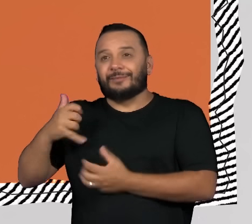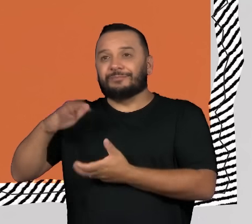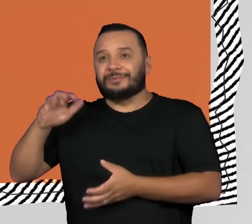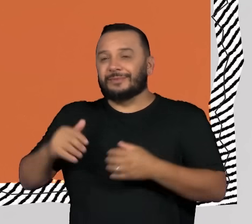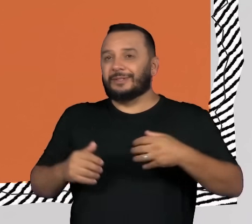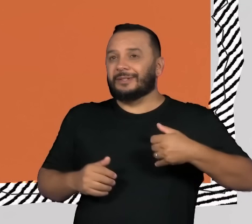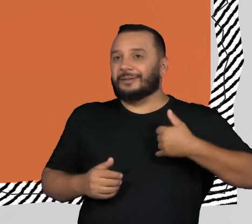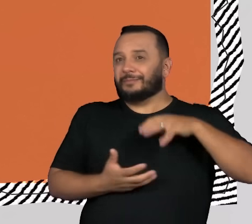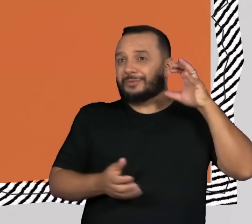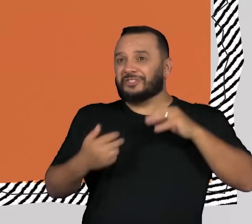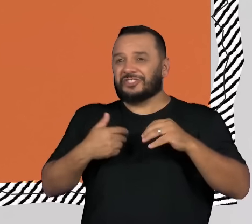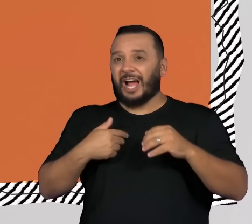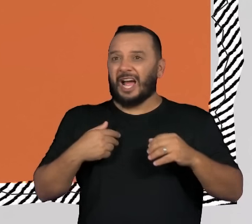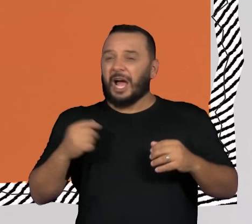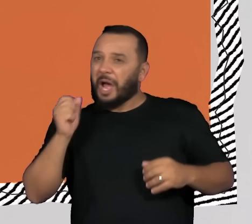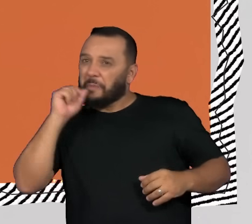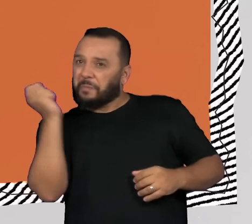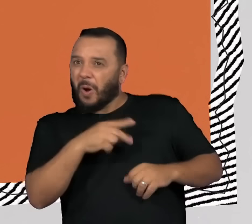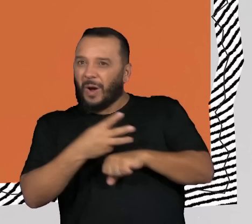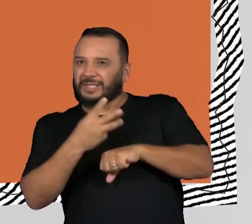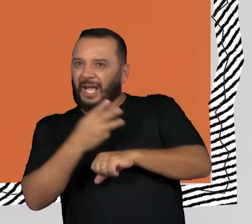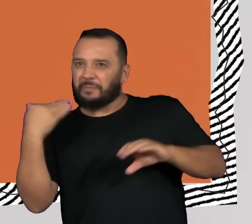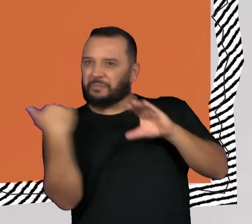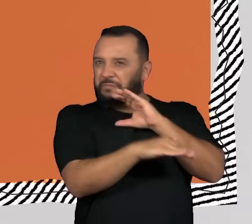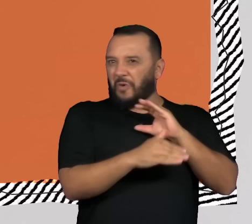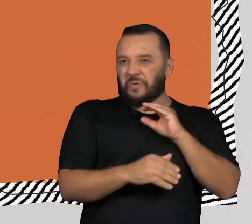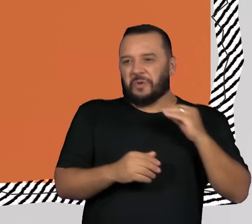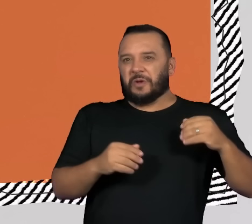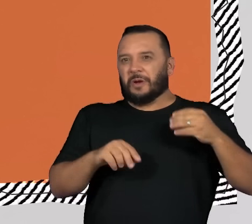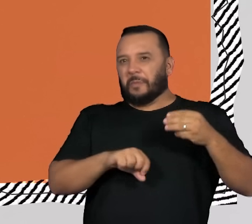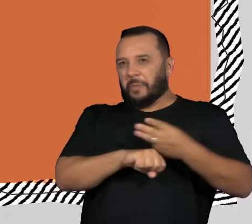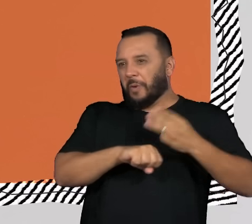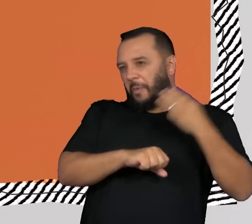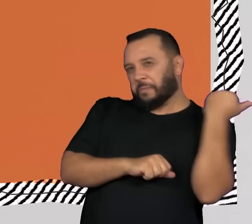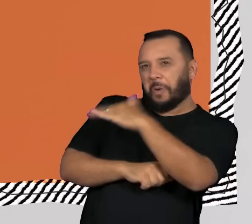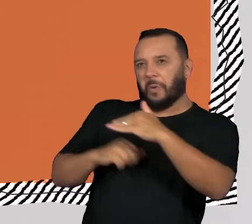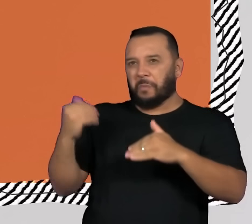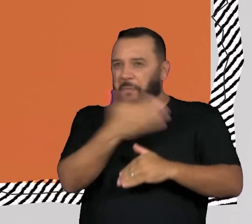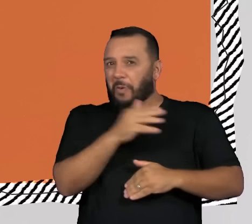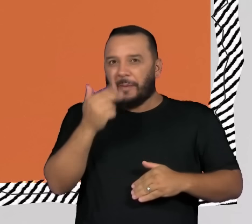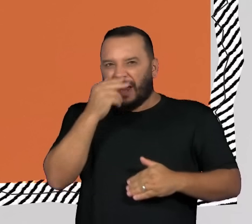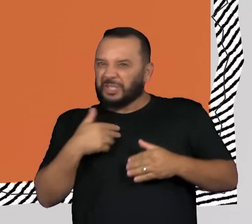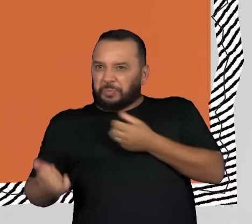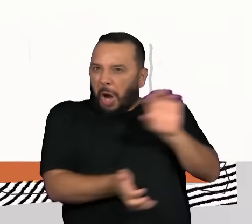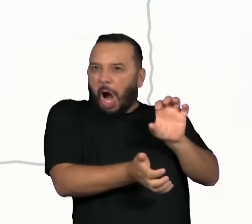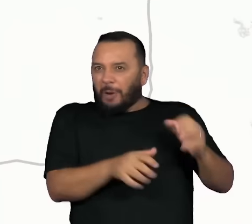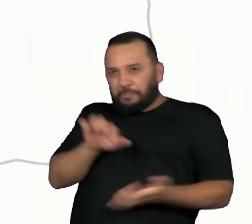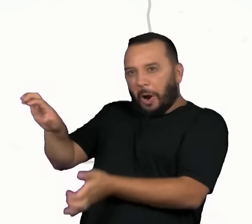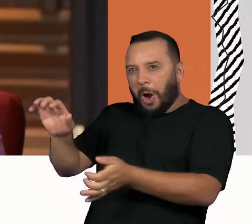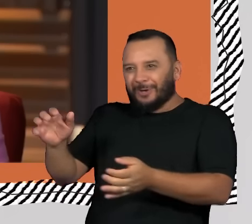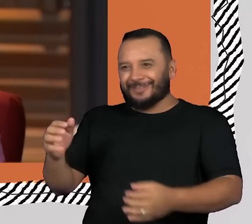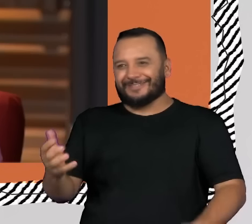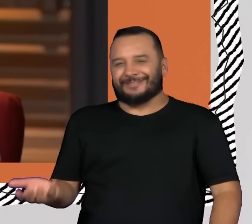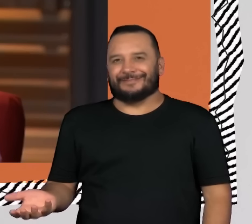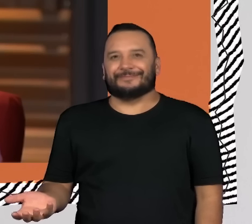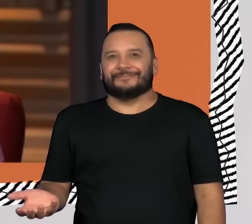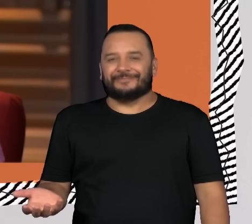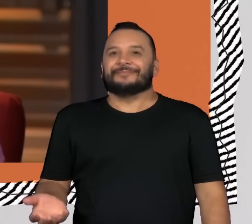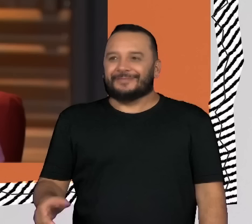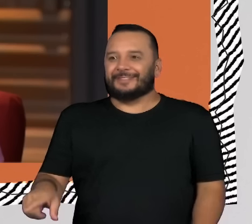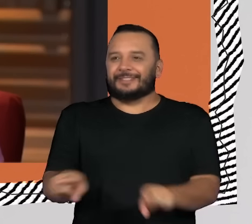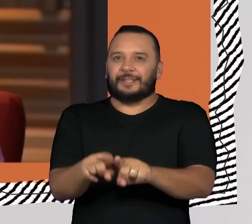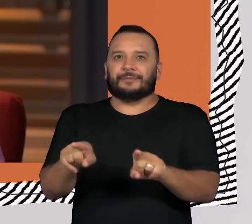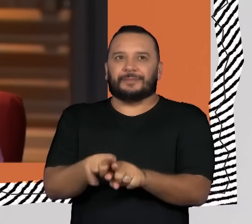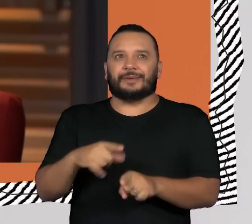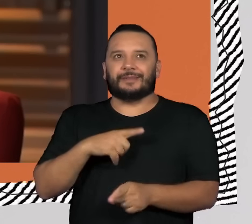vira um Dragon Ball Z. Então muito doido, assim, eu acho que é genial, assim. Aureliano, que é de